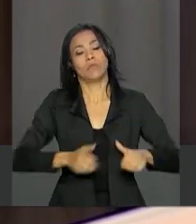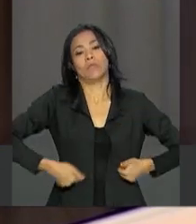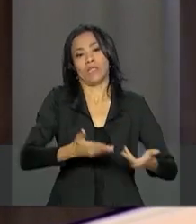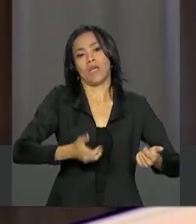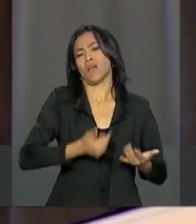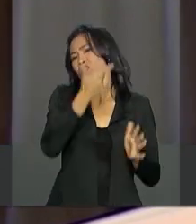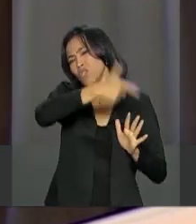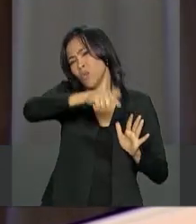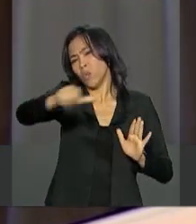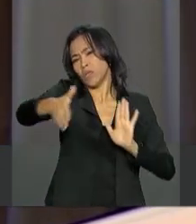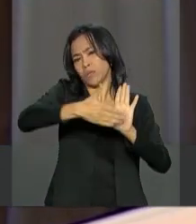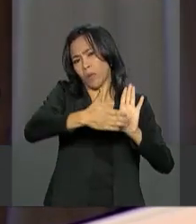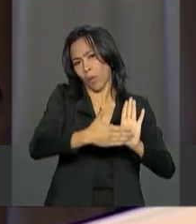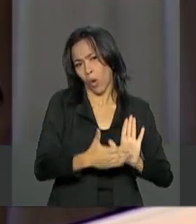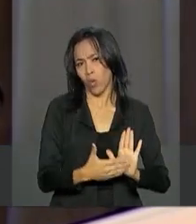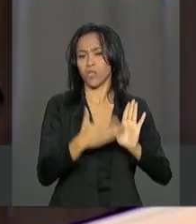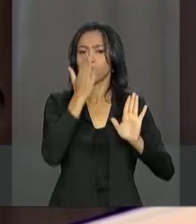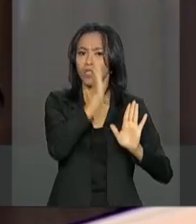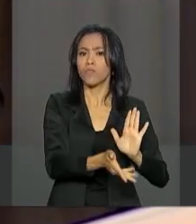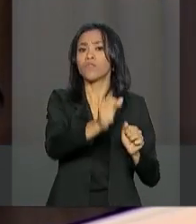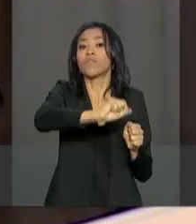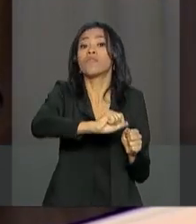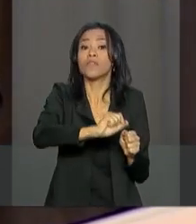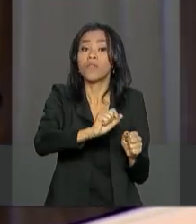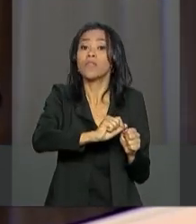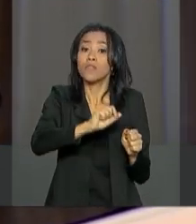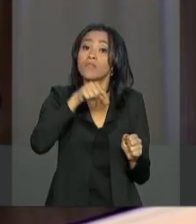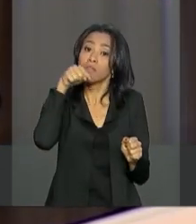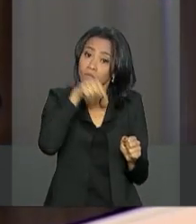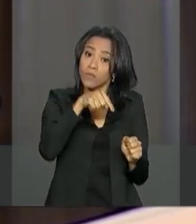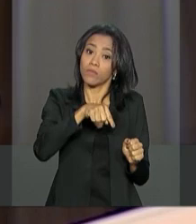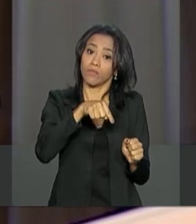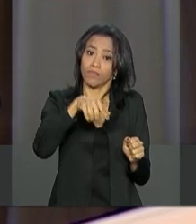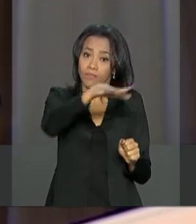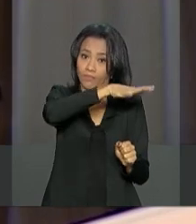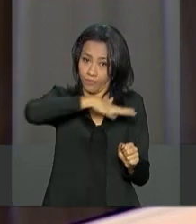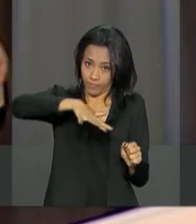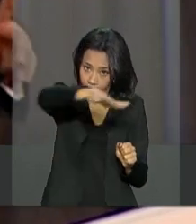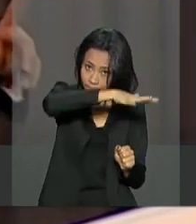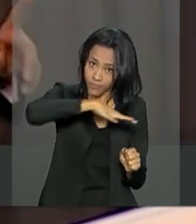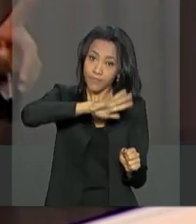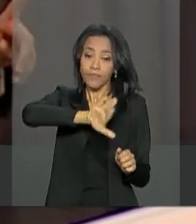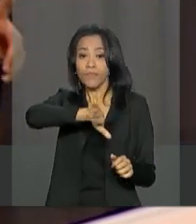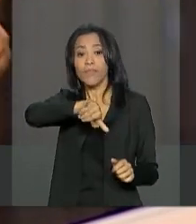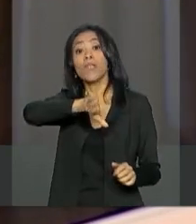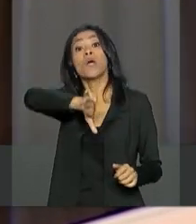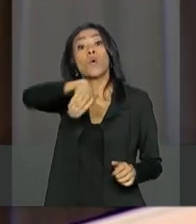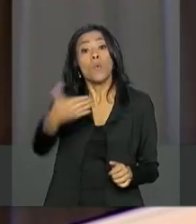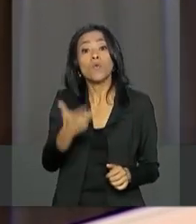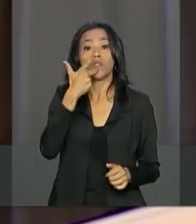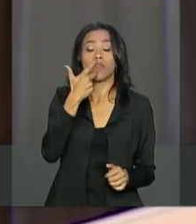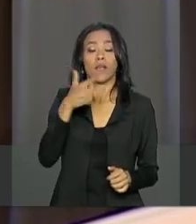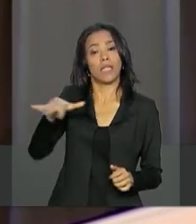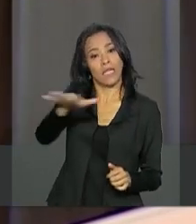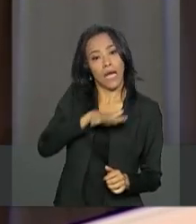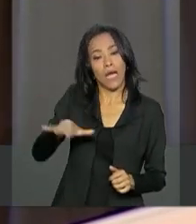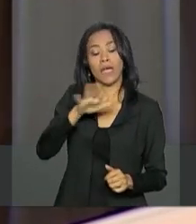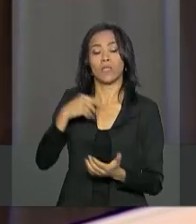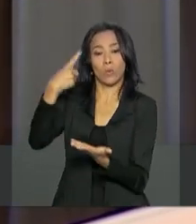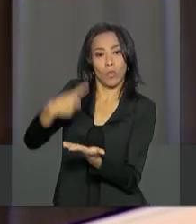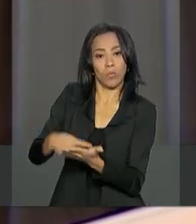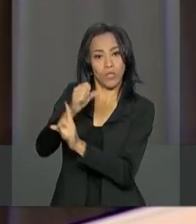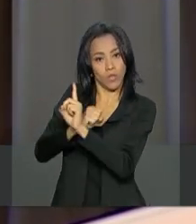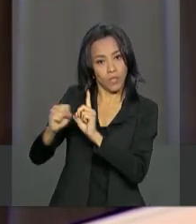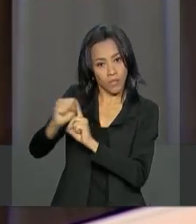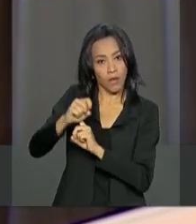tantas medidas que foram tomadas nesse critério, nesse particular. Quando falo em responsabilidade social, é a